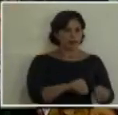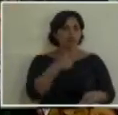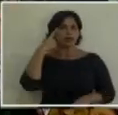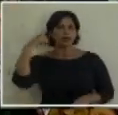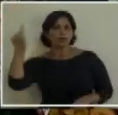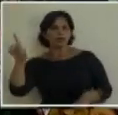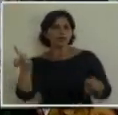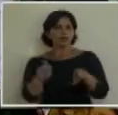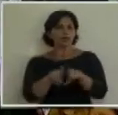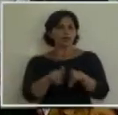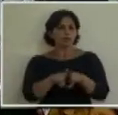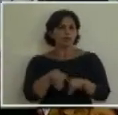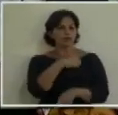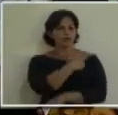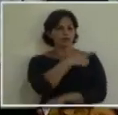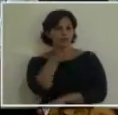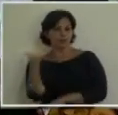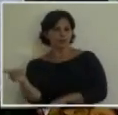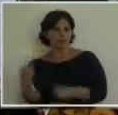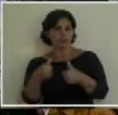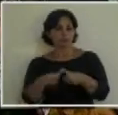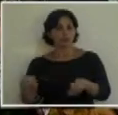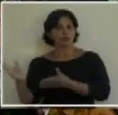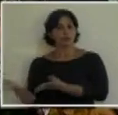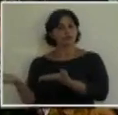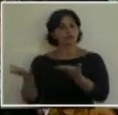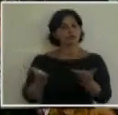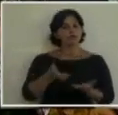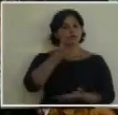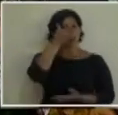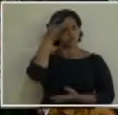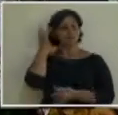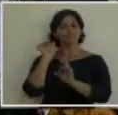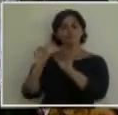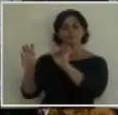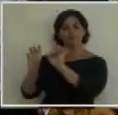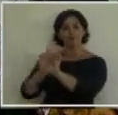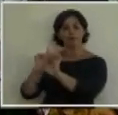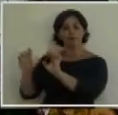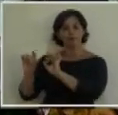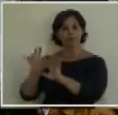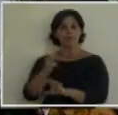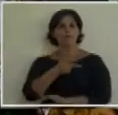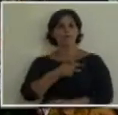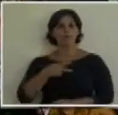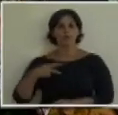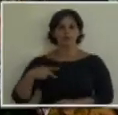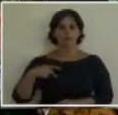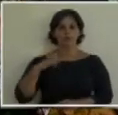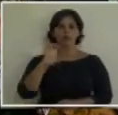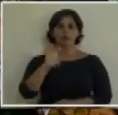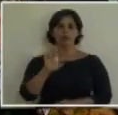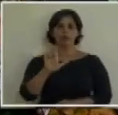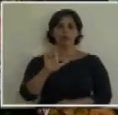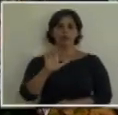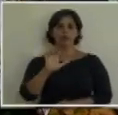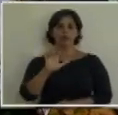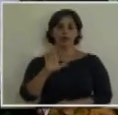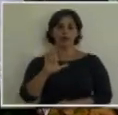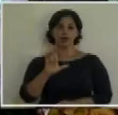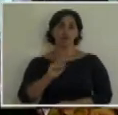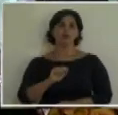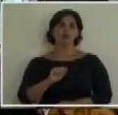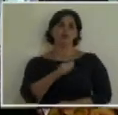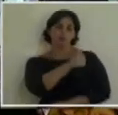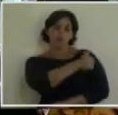semana, nós estamos aqui com um convidado especial, o pastor Eliel Lima, homem de Deus, que